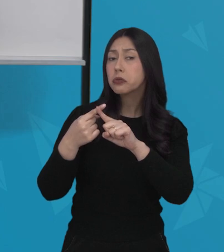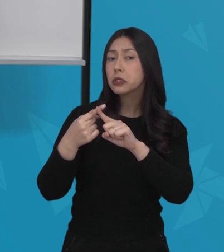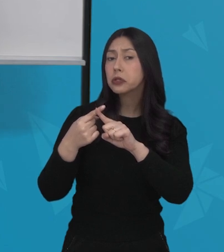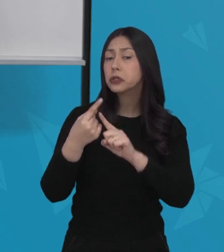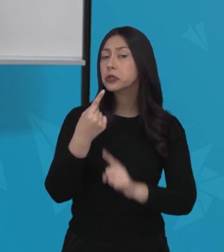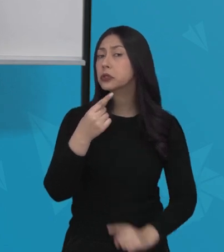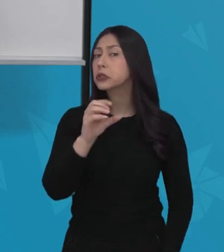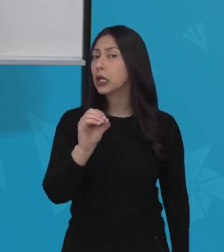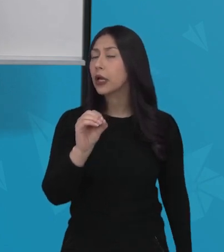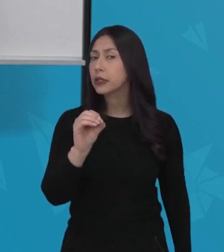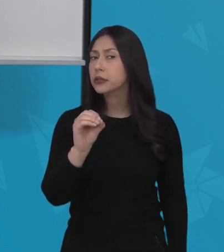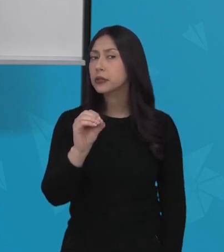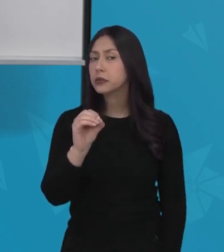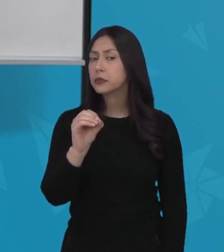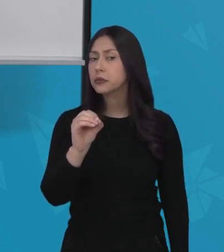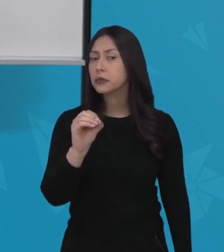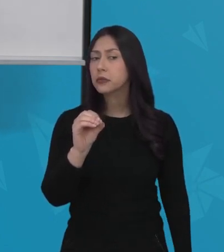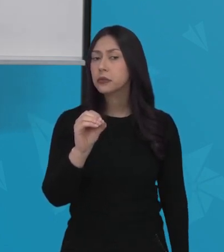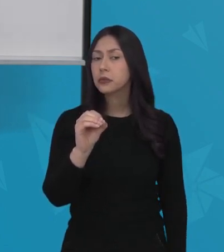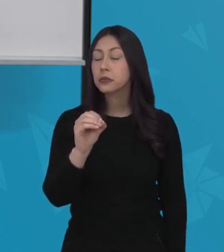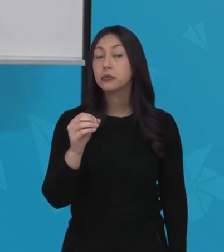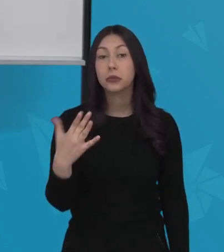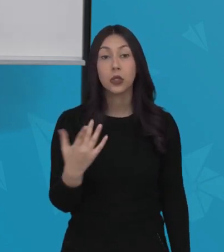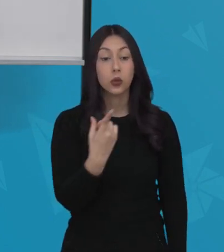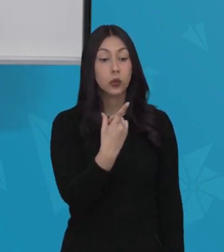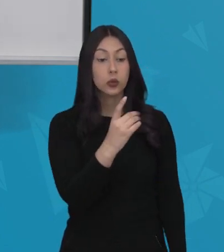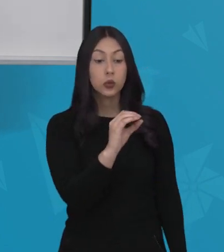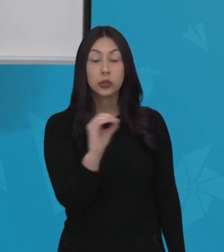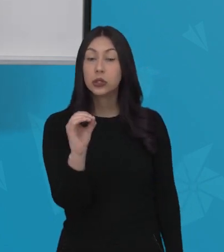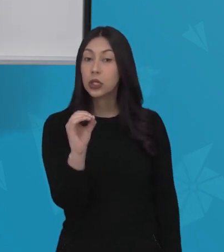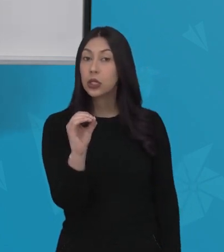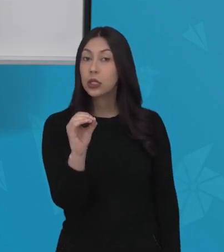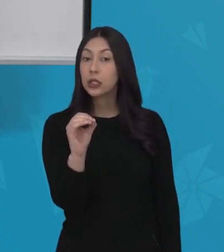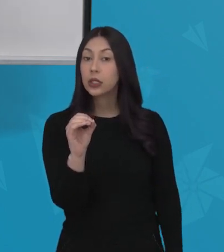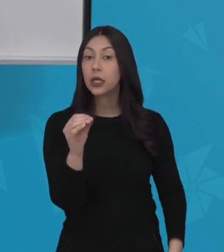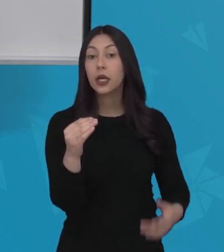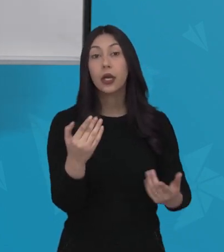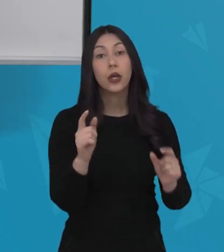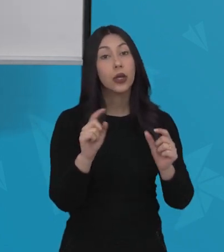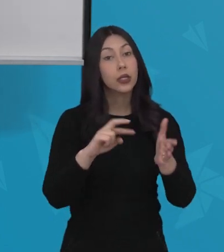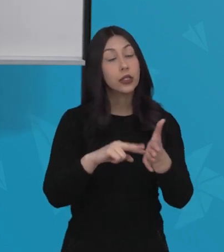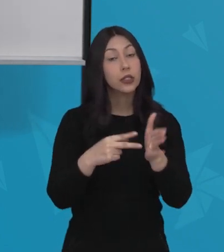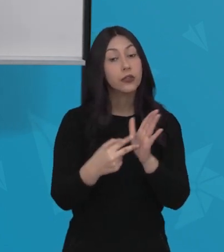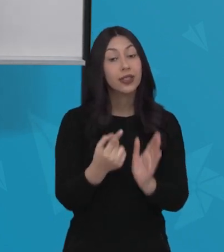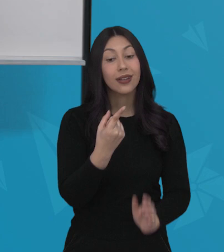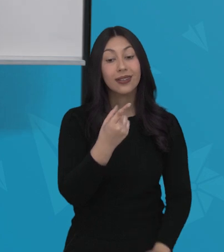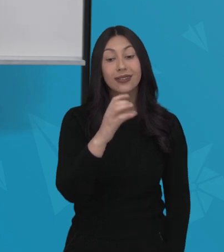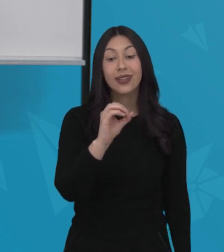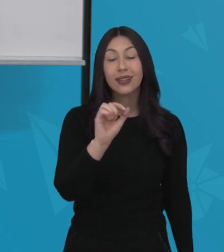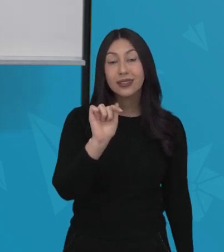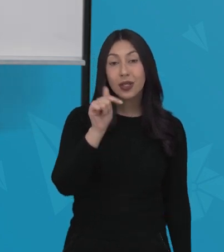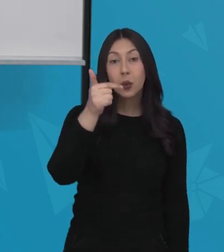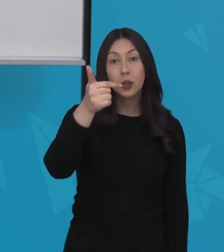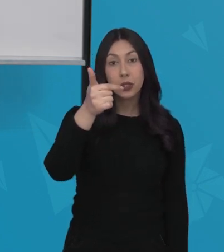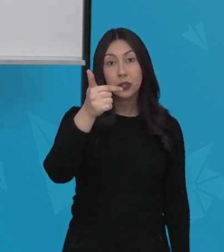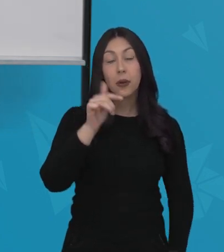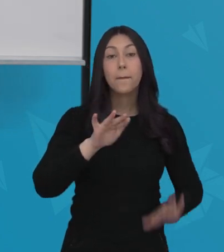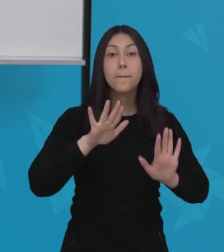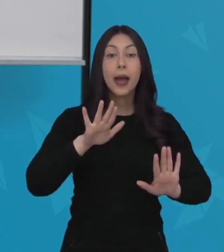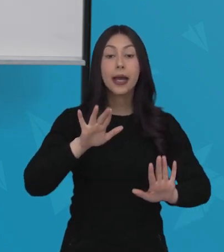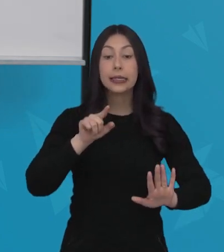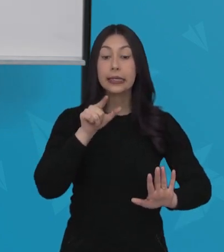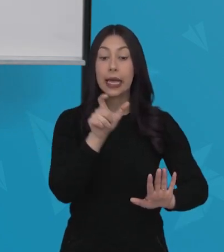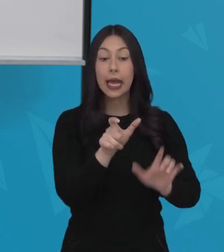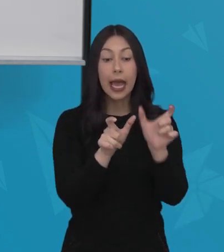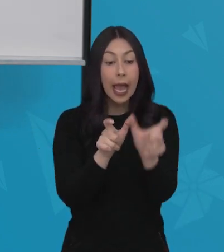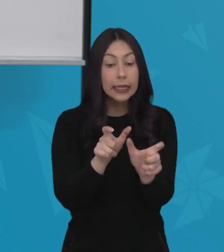um múltiplo de 10 aqui, por uma potência de 10. Esse 100 é o nosso dito 10 ao quadrado. Só que isso está sendo multiplicado por